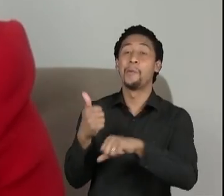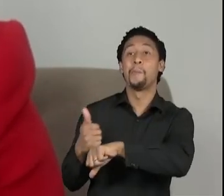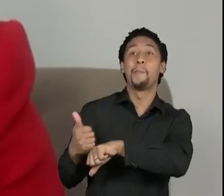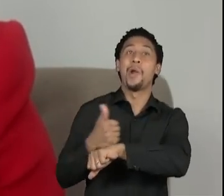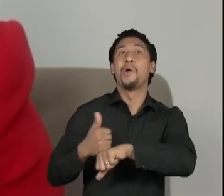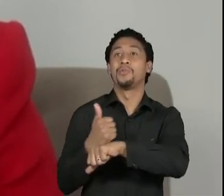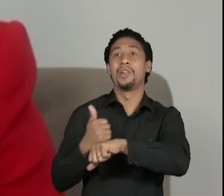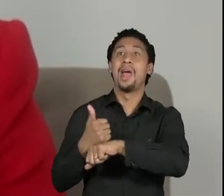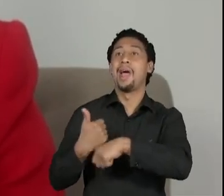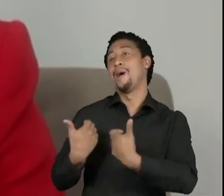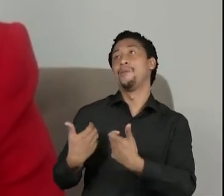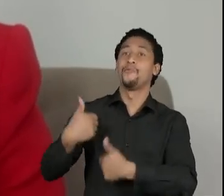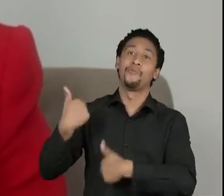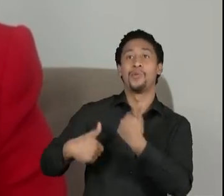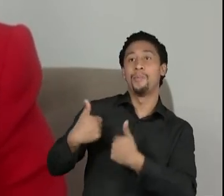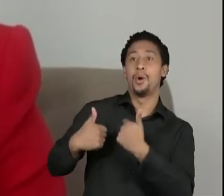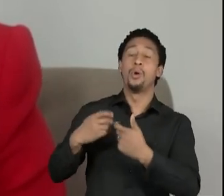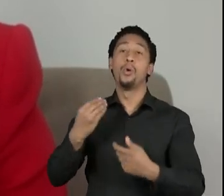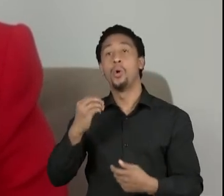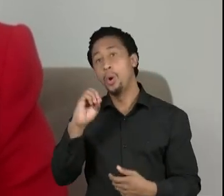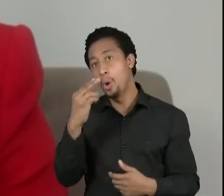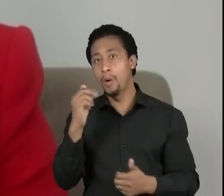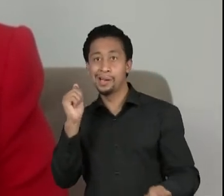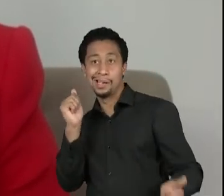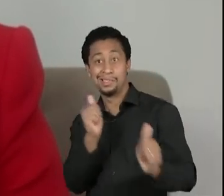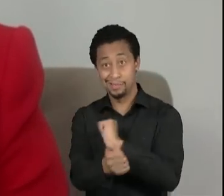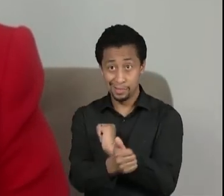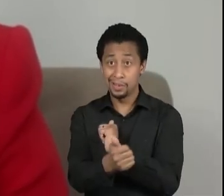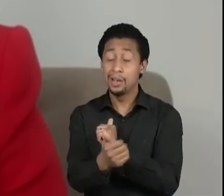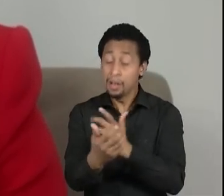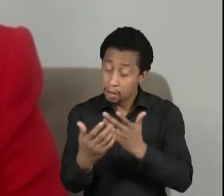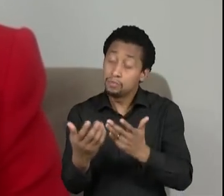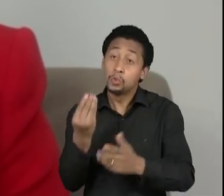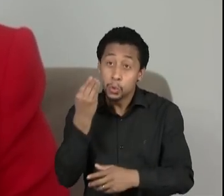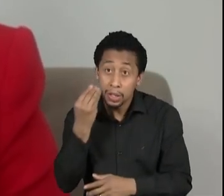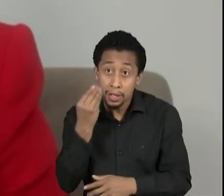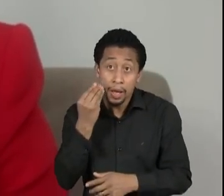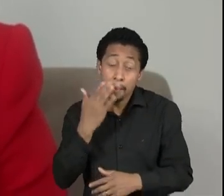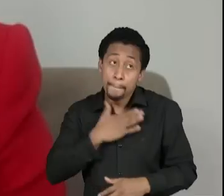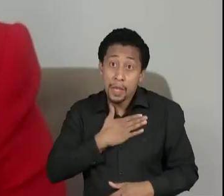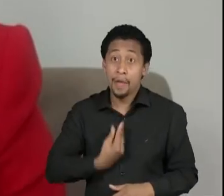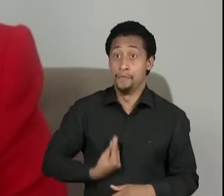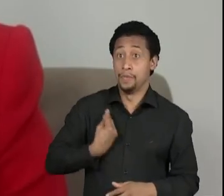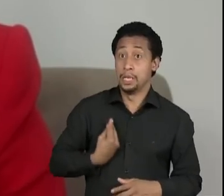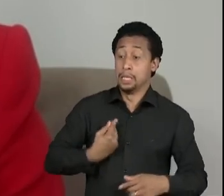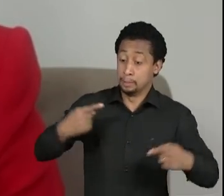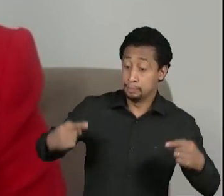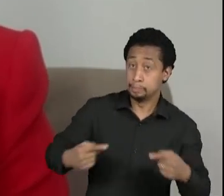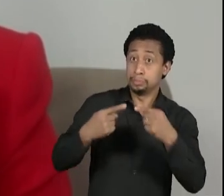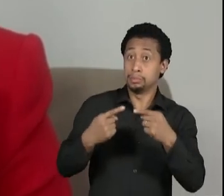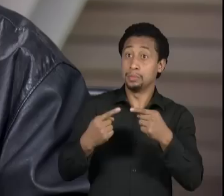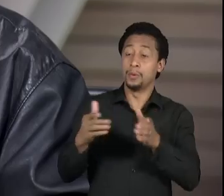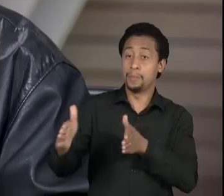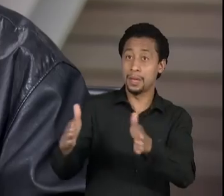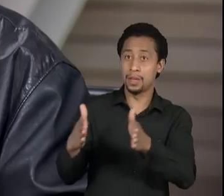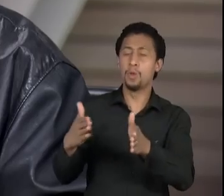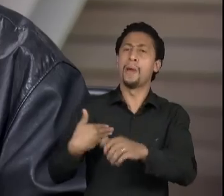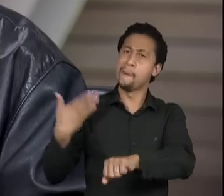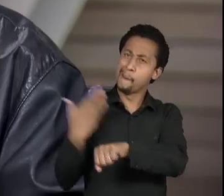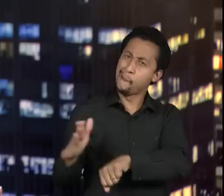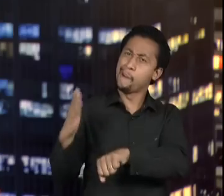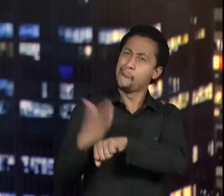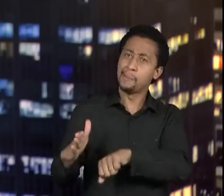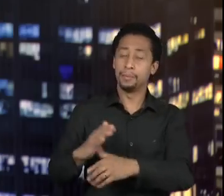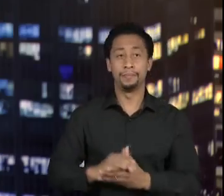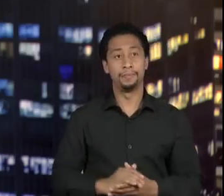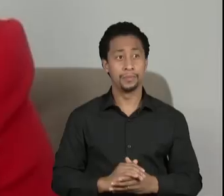ou atleta, né? Eu iria encontrar no meu dia a dia, na minha vida, um espaço na minha agenda para me dedicar a isso. Não